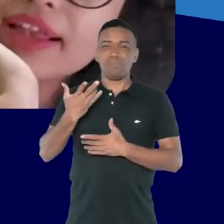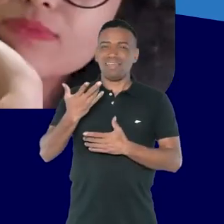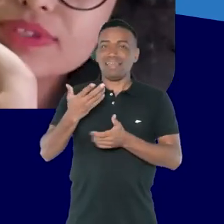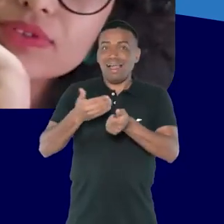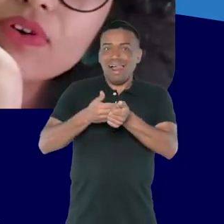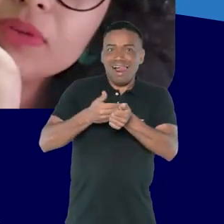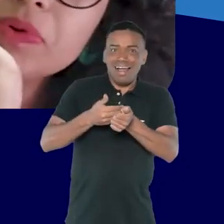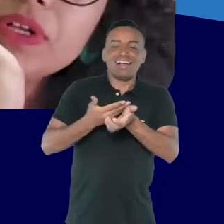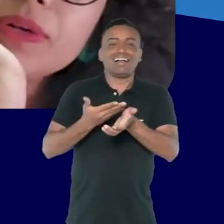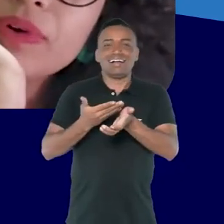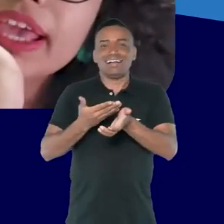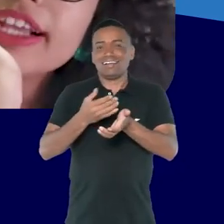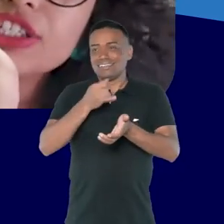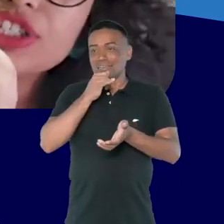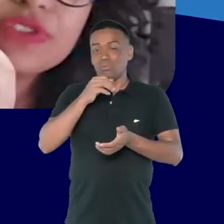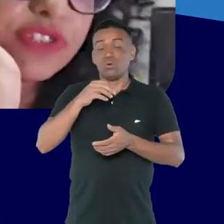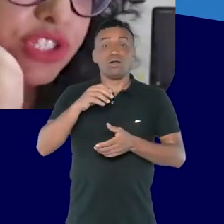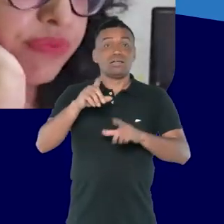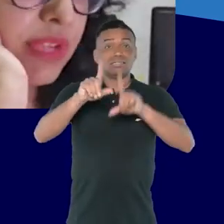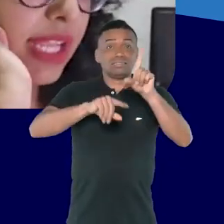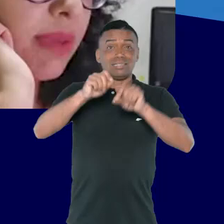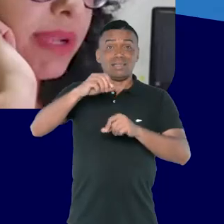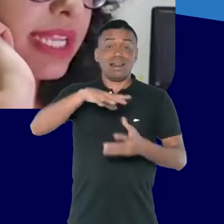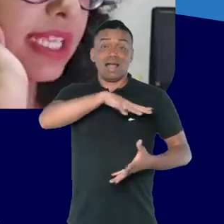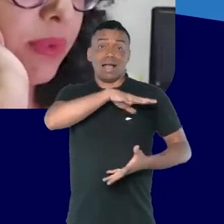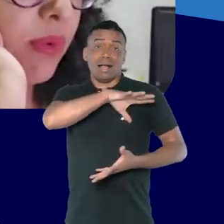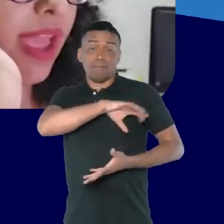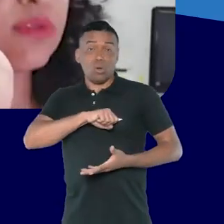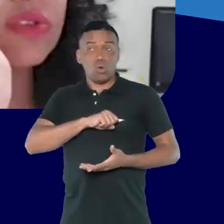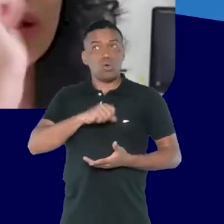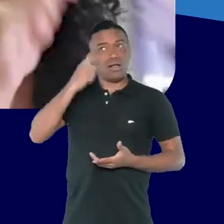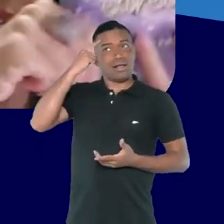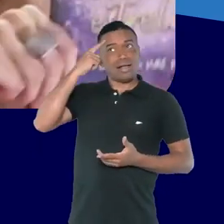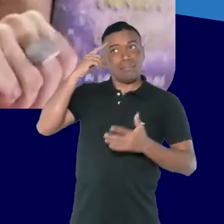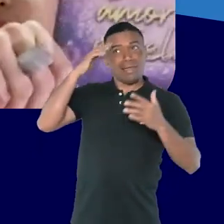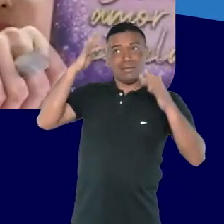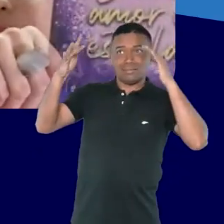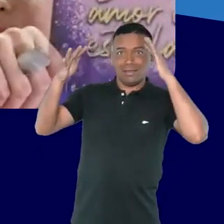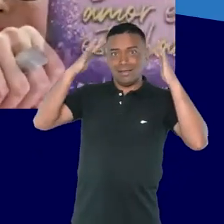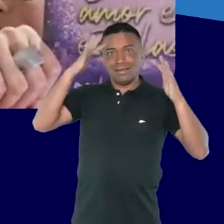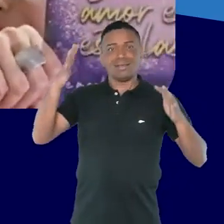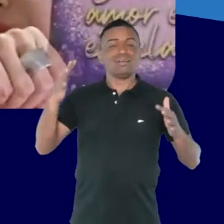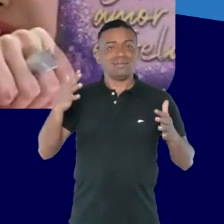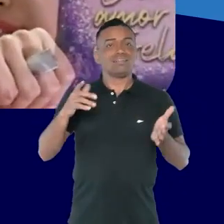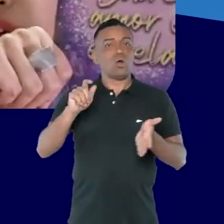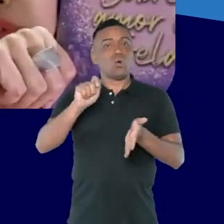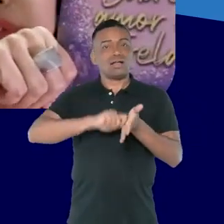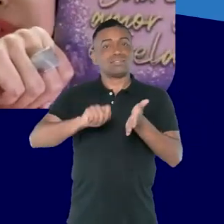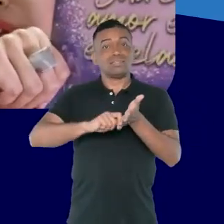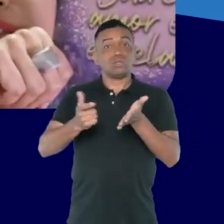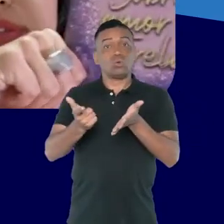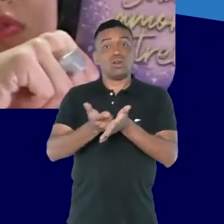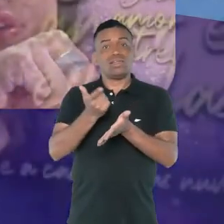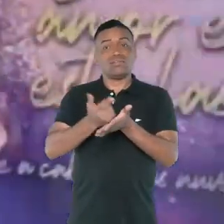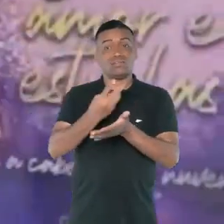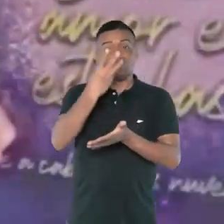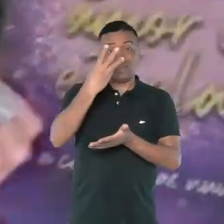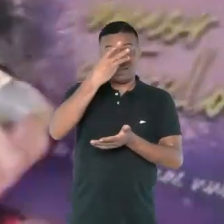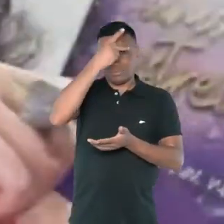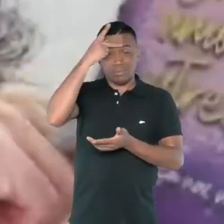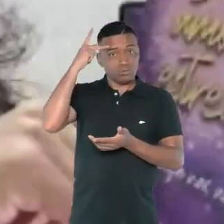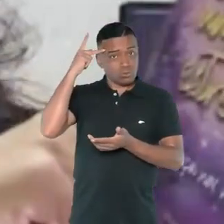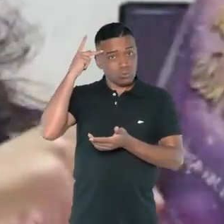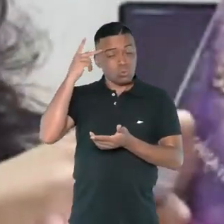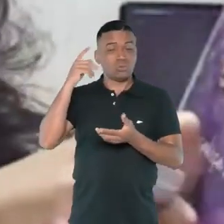falei, vamos criar um pseudônimo? Porque aí a gente divide. Aqui, por exemplo, é o Sobre Amor e Estrelas e a Cabeça nas Nuvens. É um livro que eu assino, é